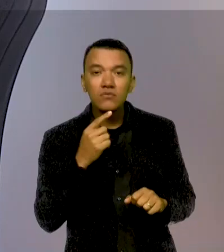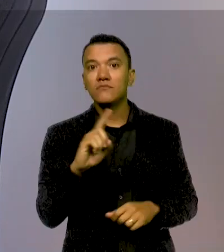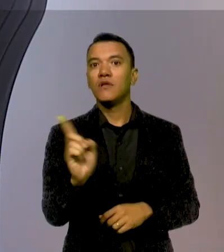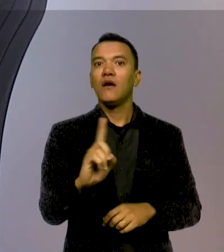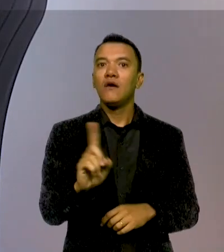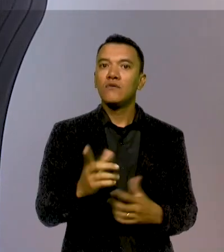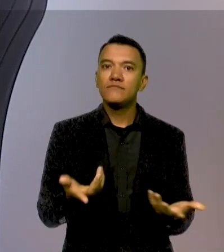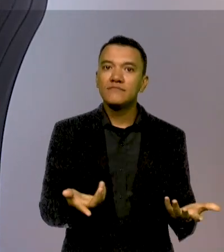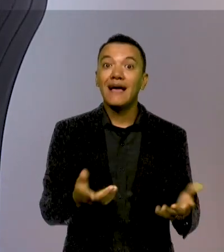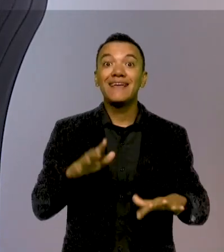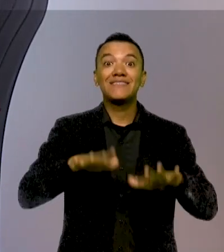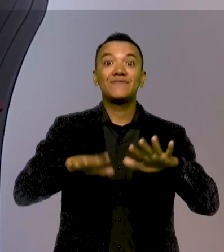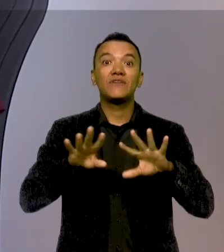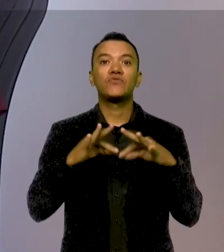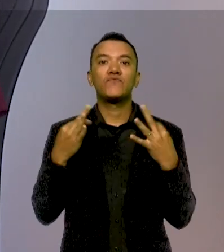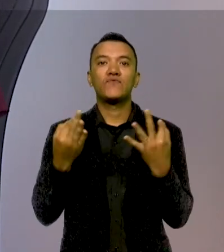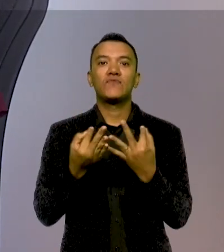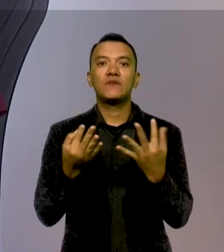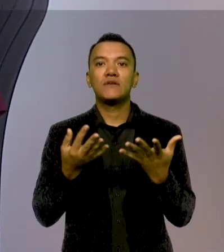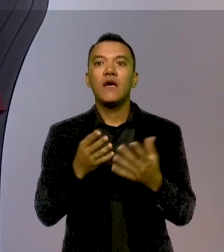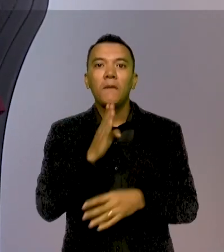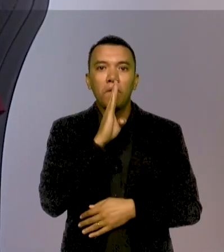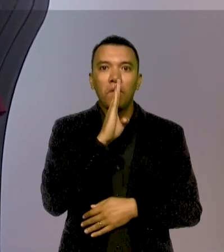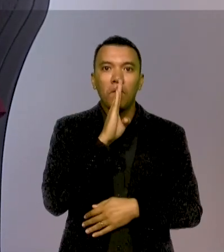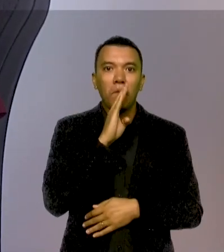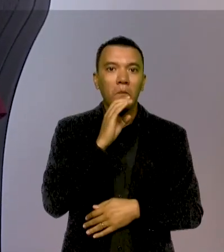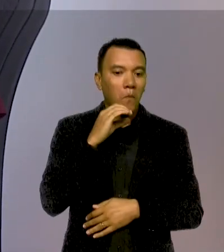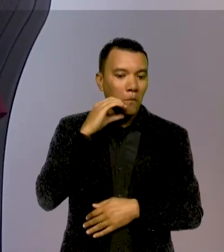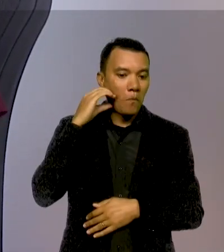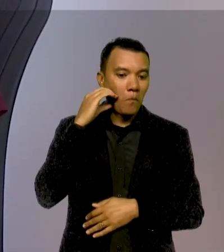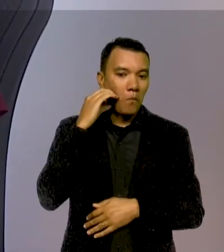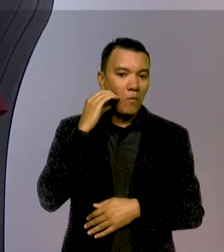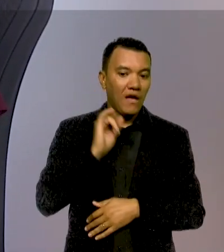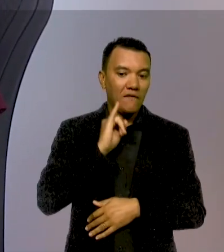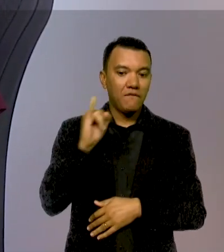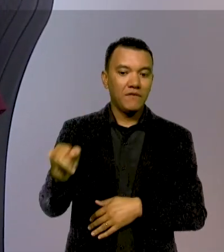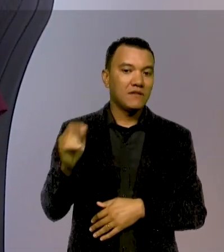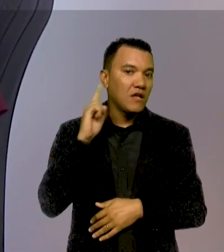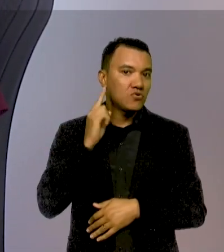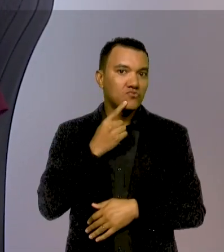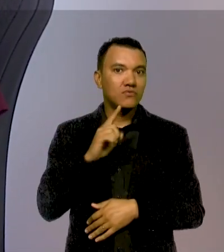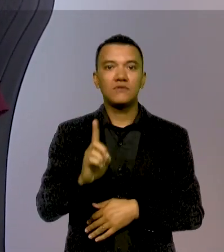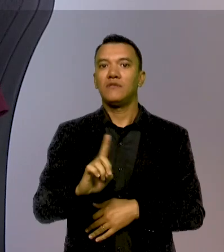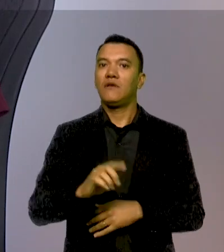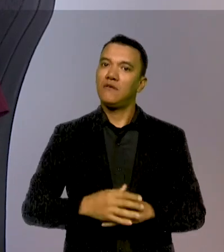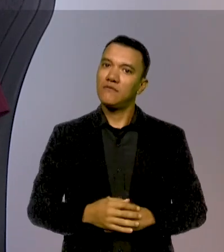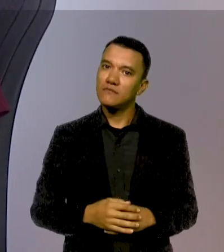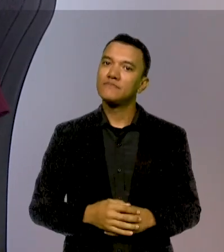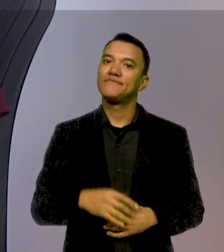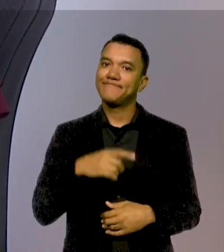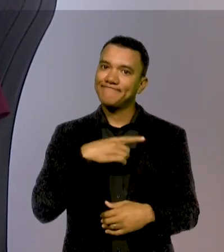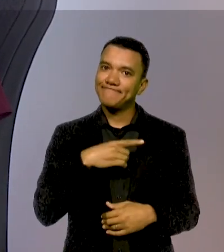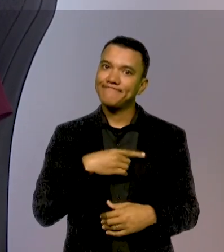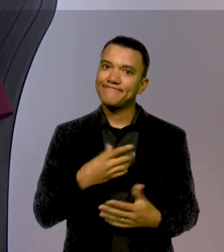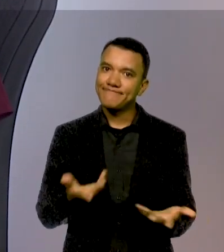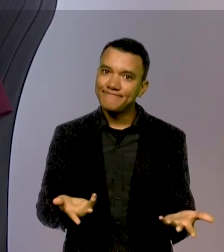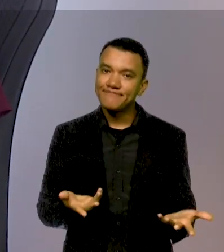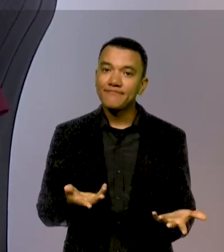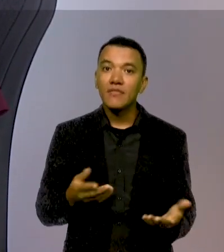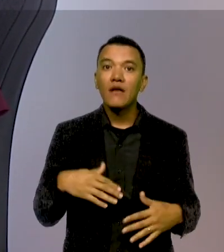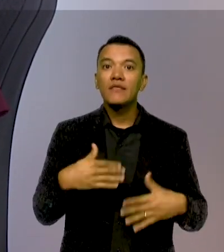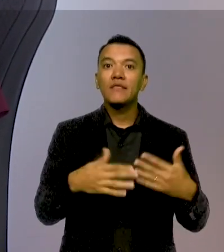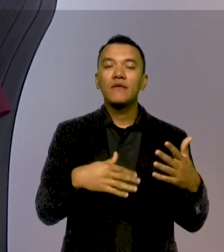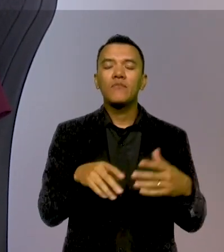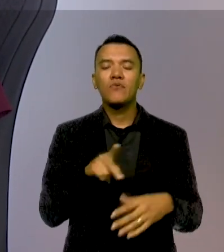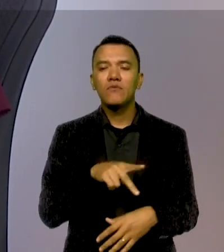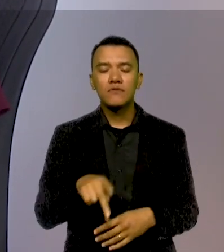muitas vezes essa família ela fica em silêncio. Ela não diz que essa criança é surda, né? E aí, com o tempo, o professor